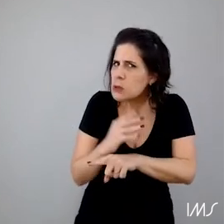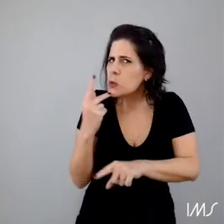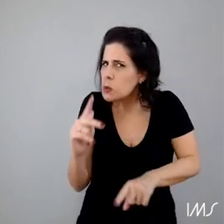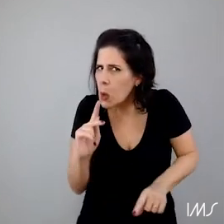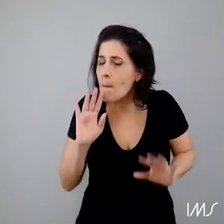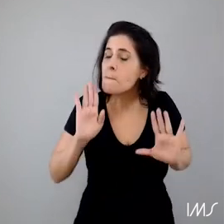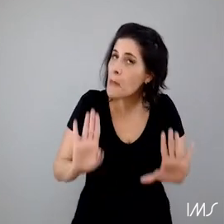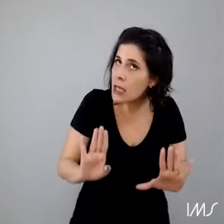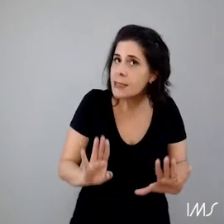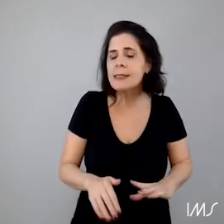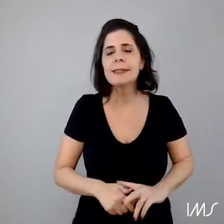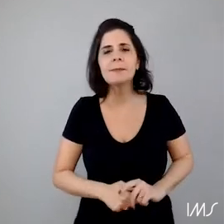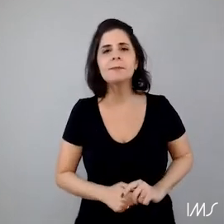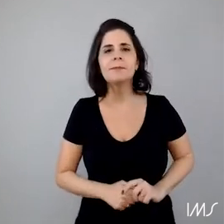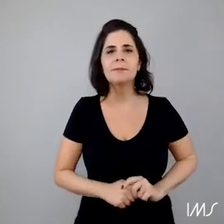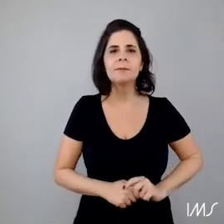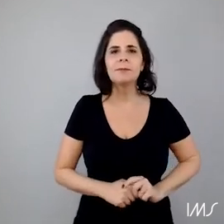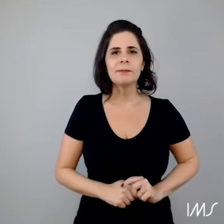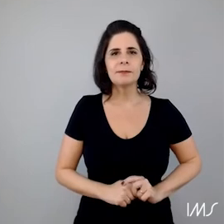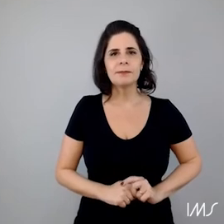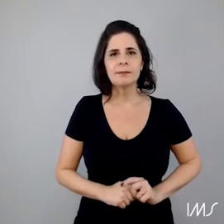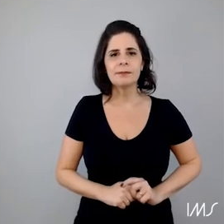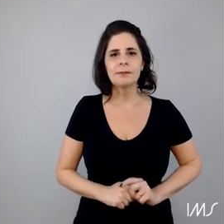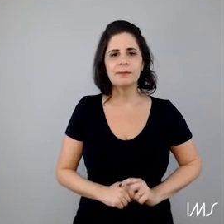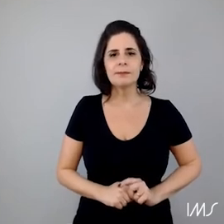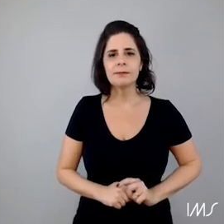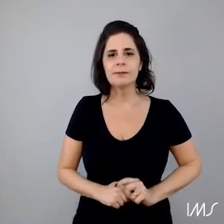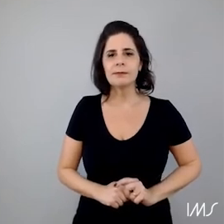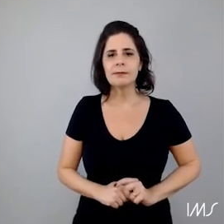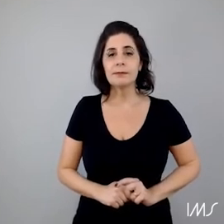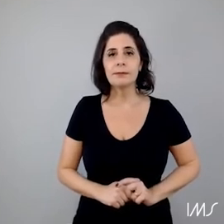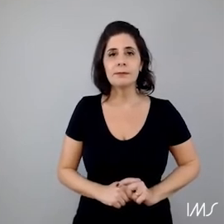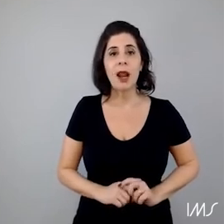É o seguinte, o professor Bardi,